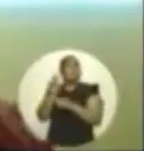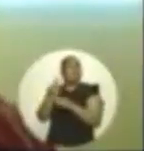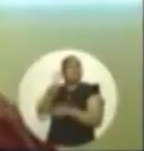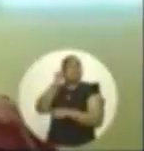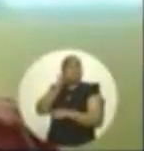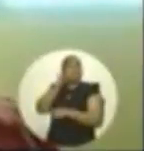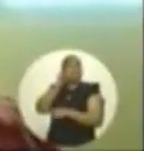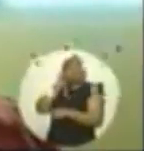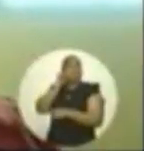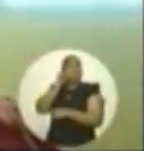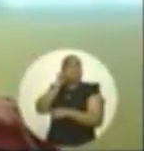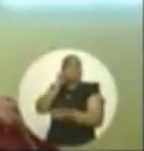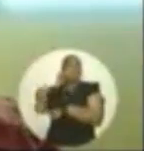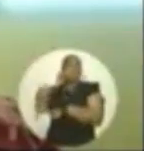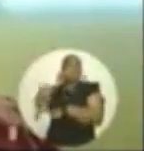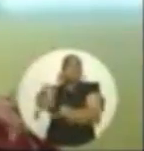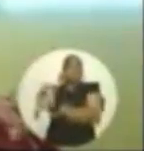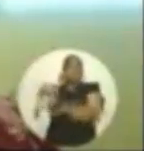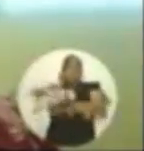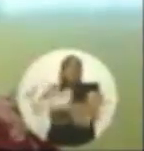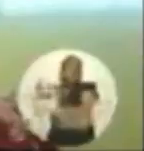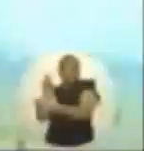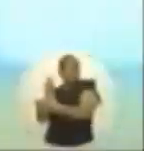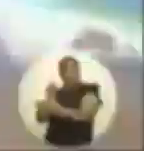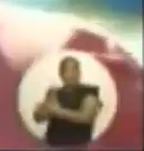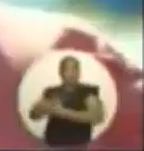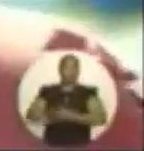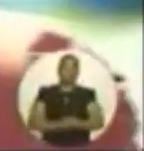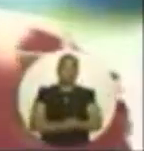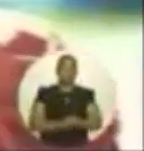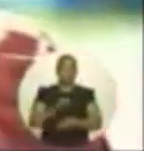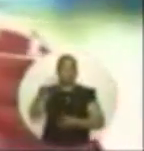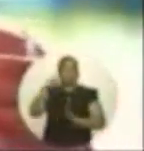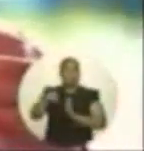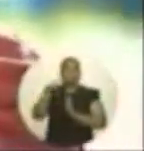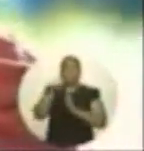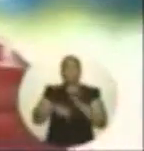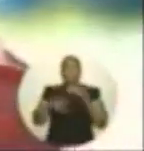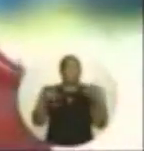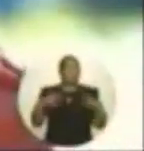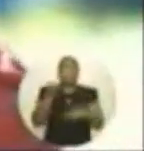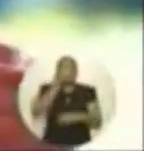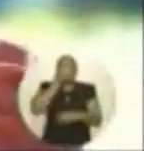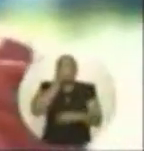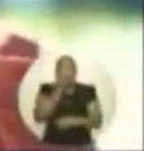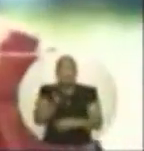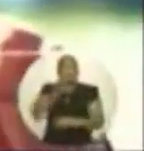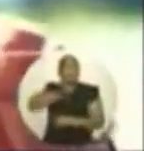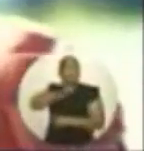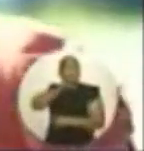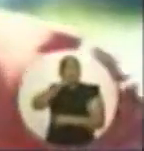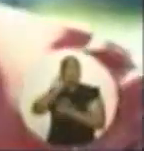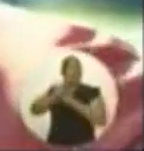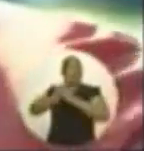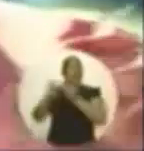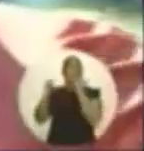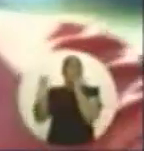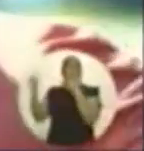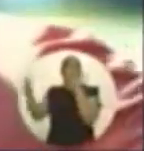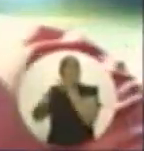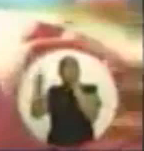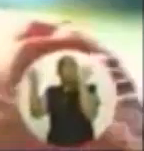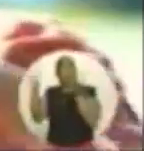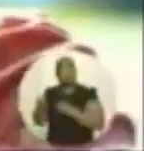meninas da vulnerabilidade social. Um projeto muito, muito bom. Tinha até a liberdade dos pais poder